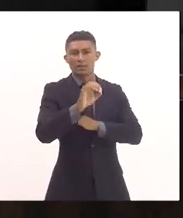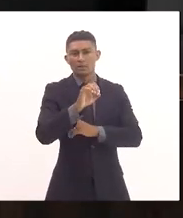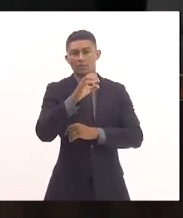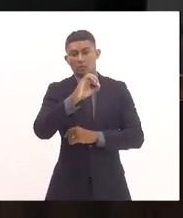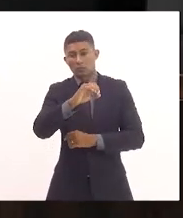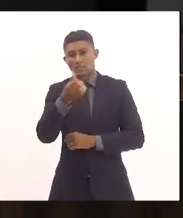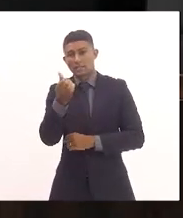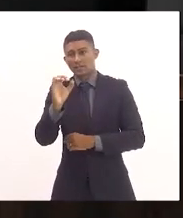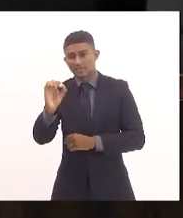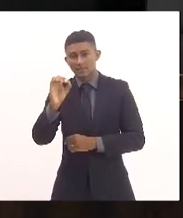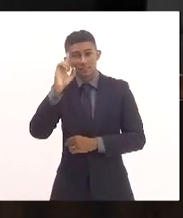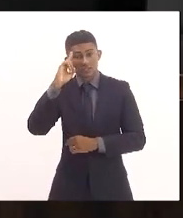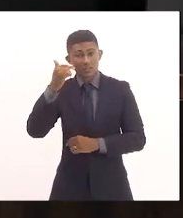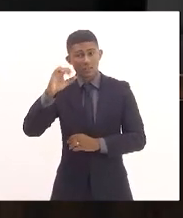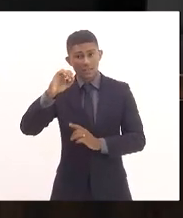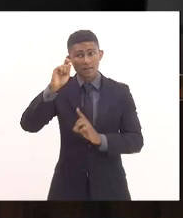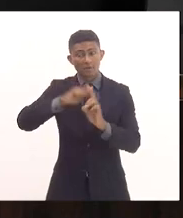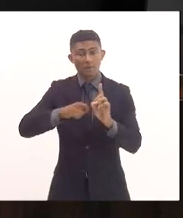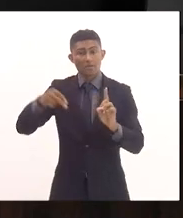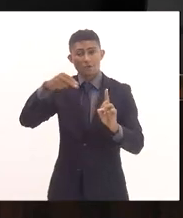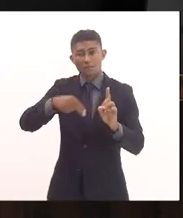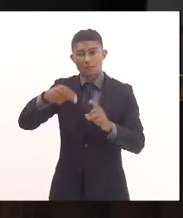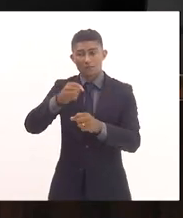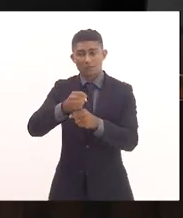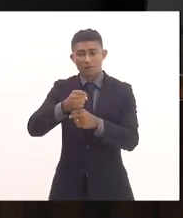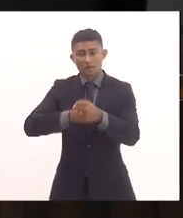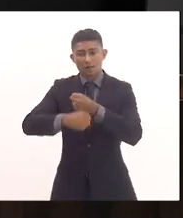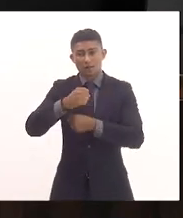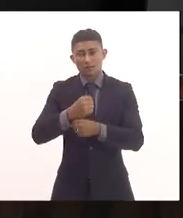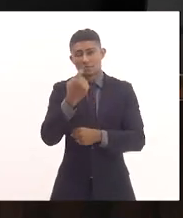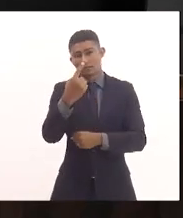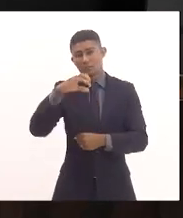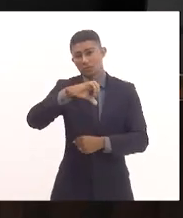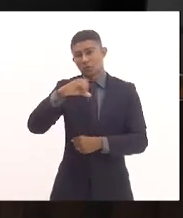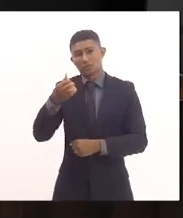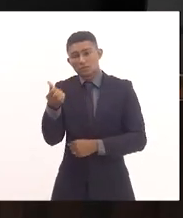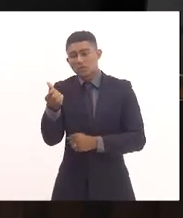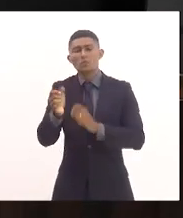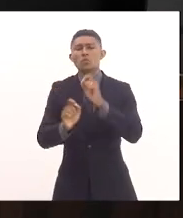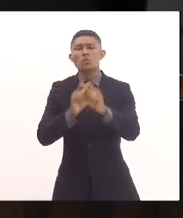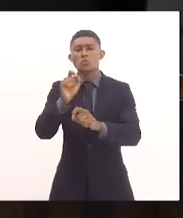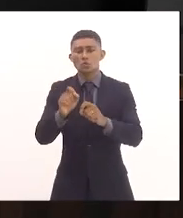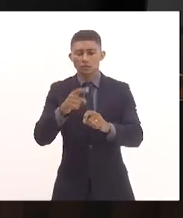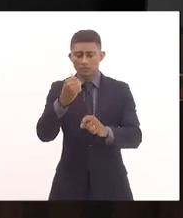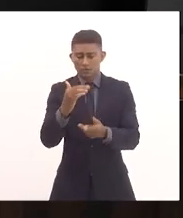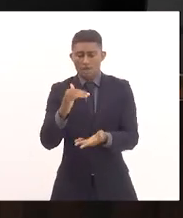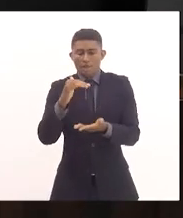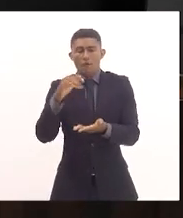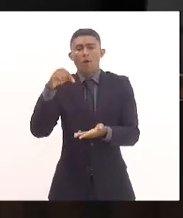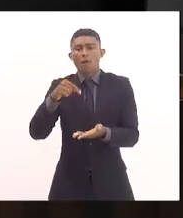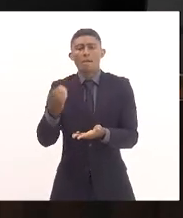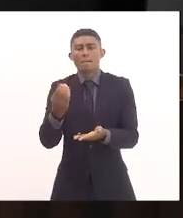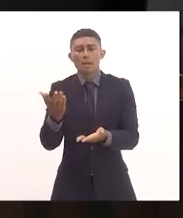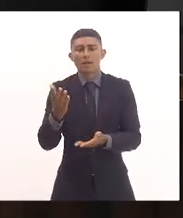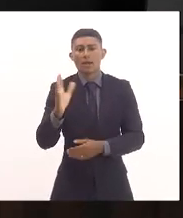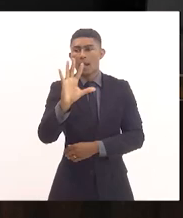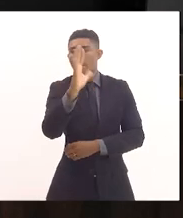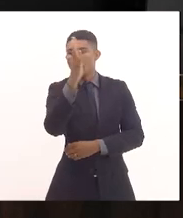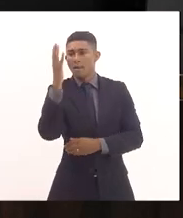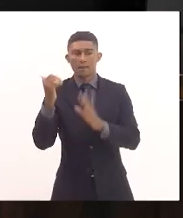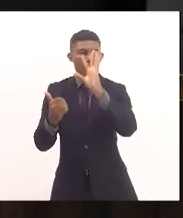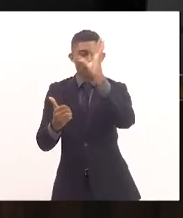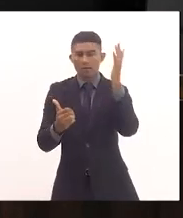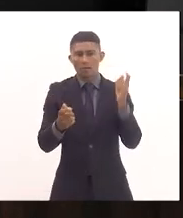novembro de 1986, que institui o Fundo Especial de Controle Ambiental, FECAM, a